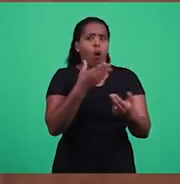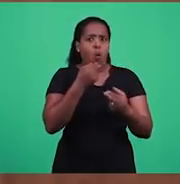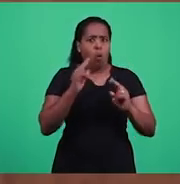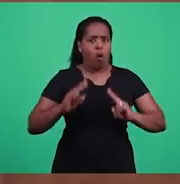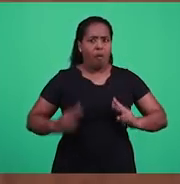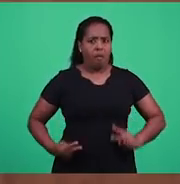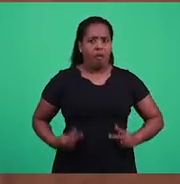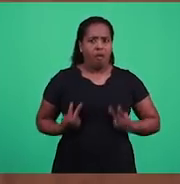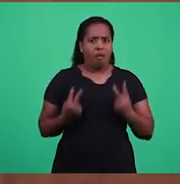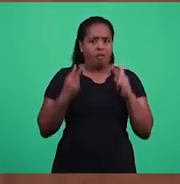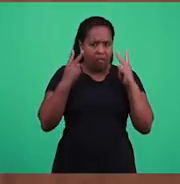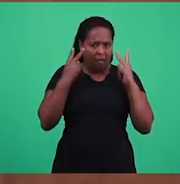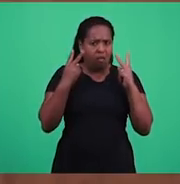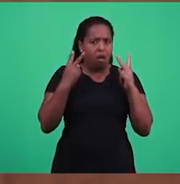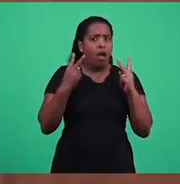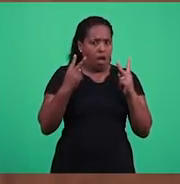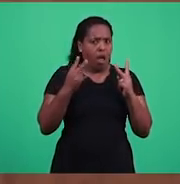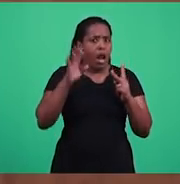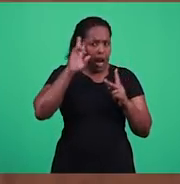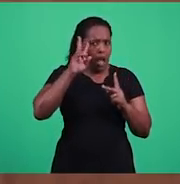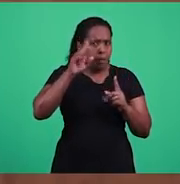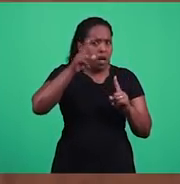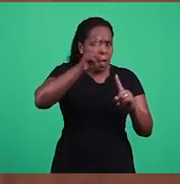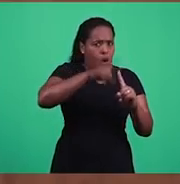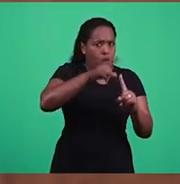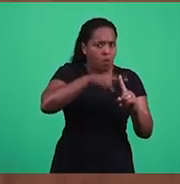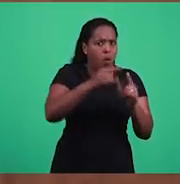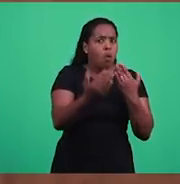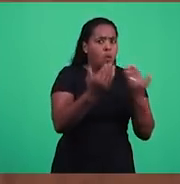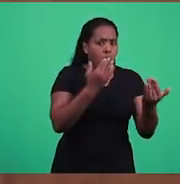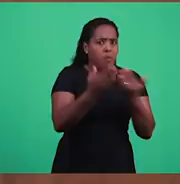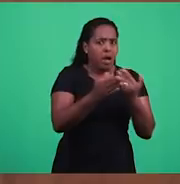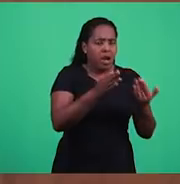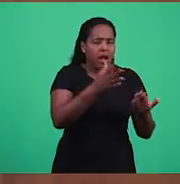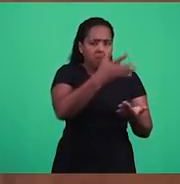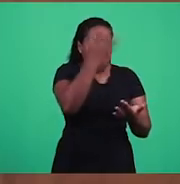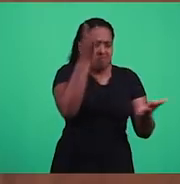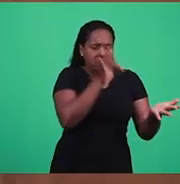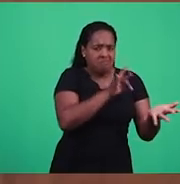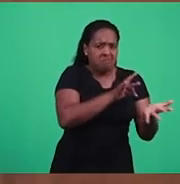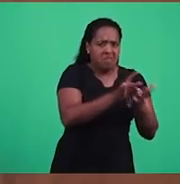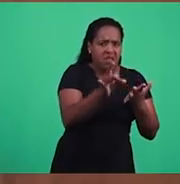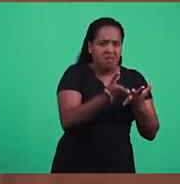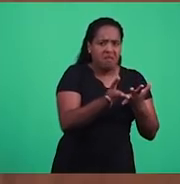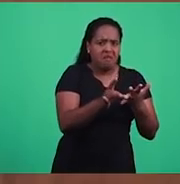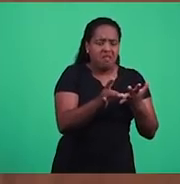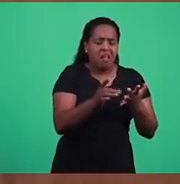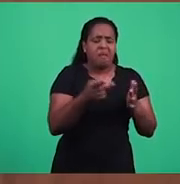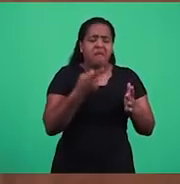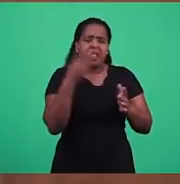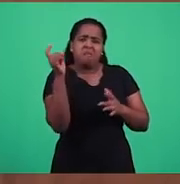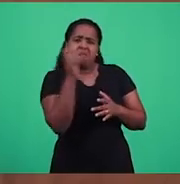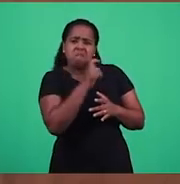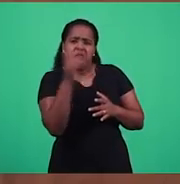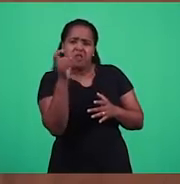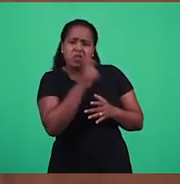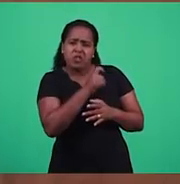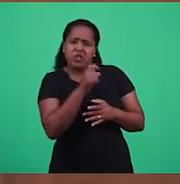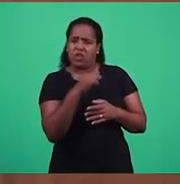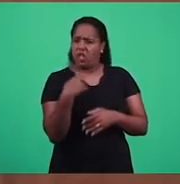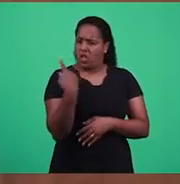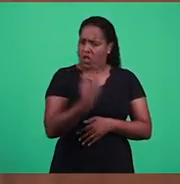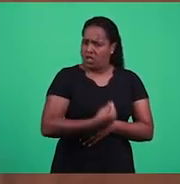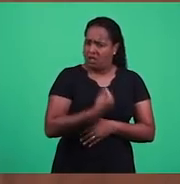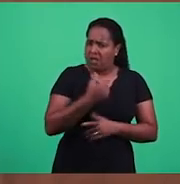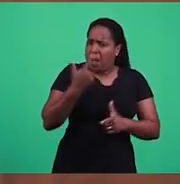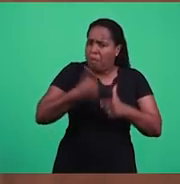né, tipo do adversário, do inimigo? Quer levantar, falar falsa testemunho da gente, quer trazer problema para a